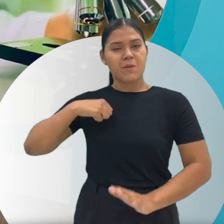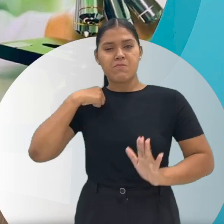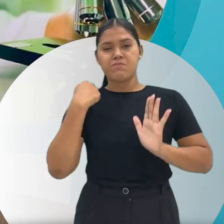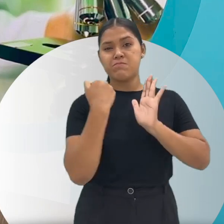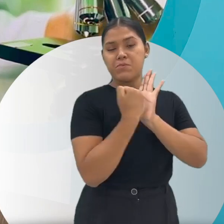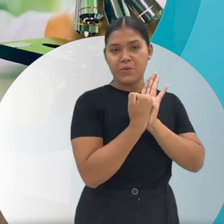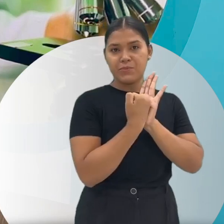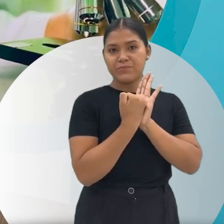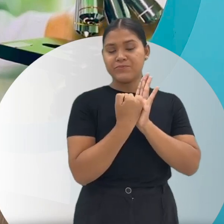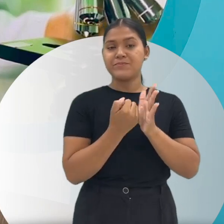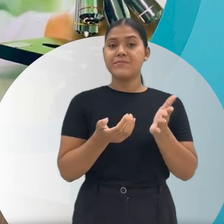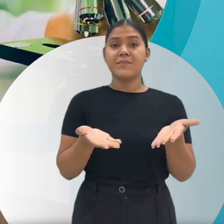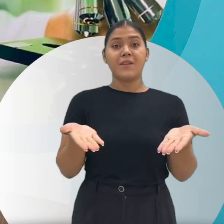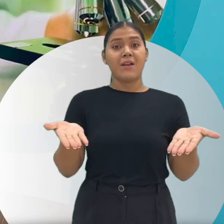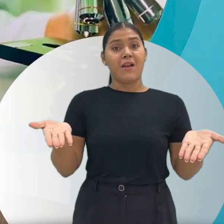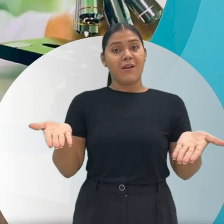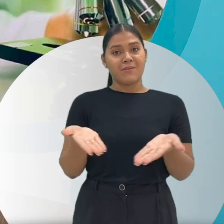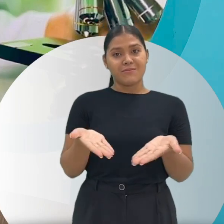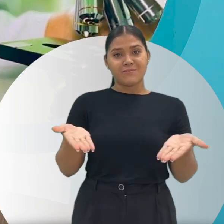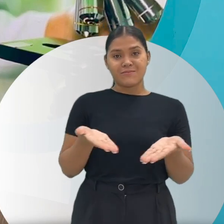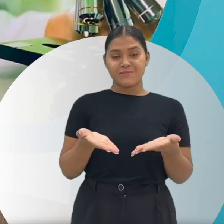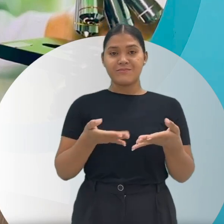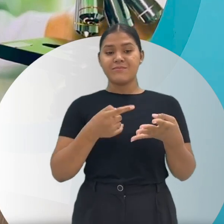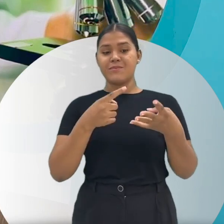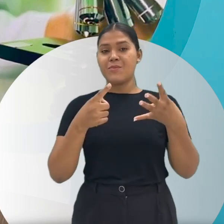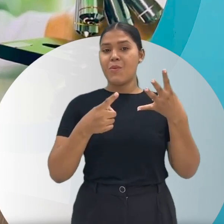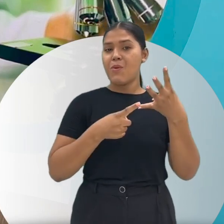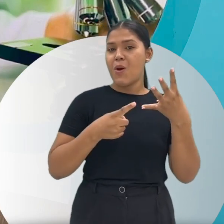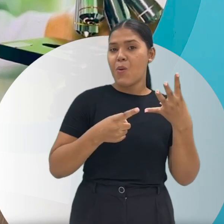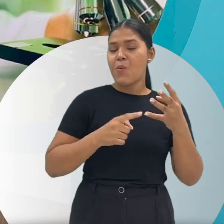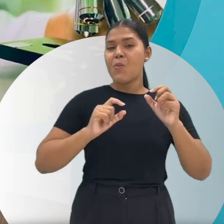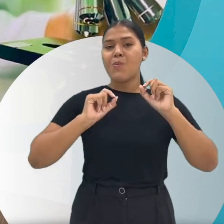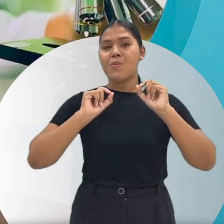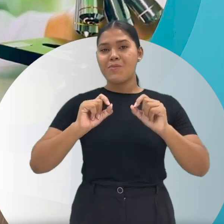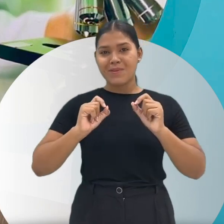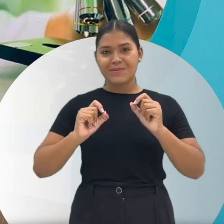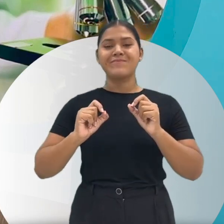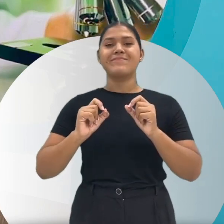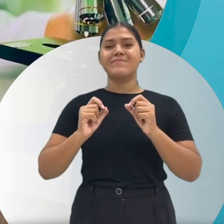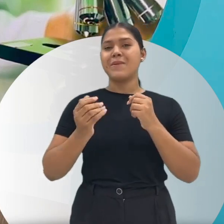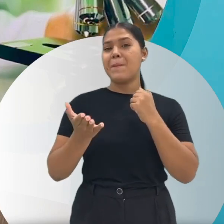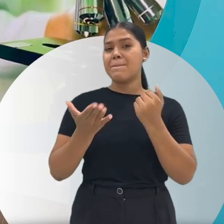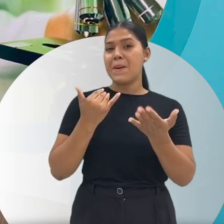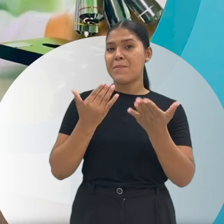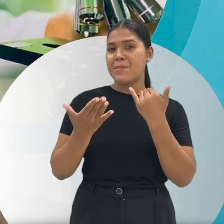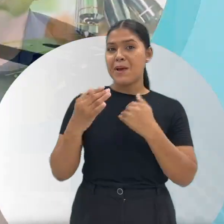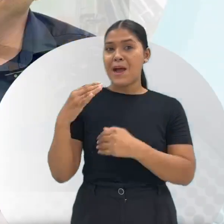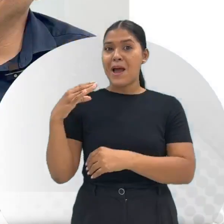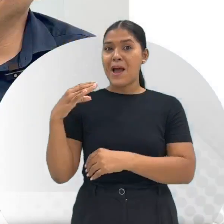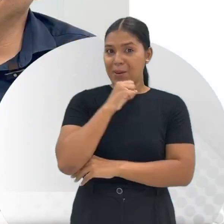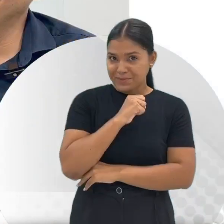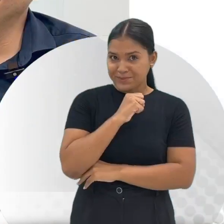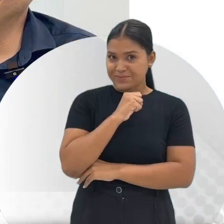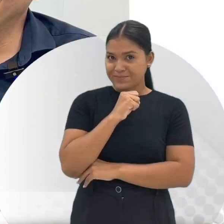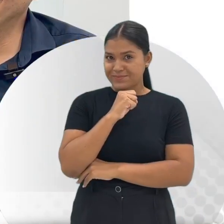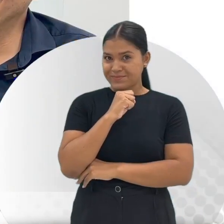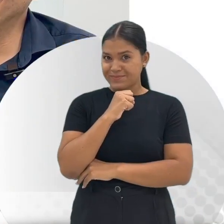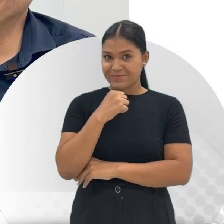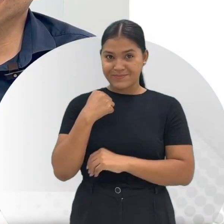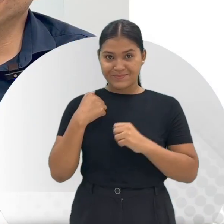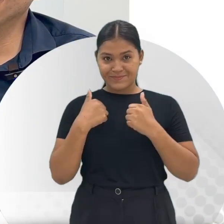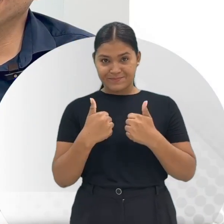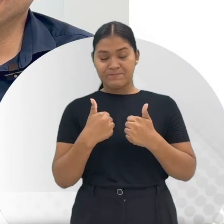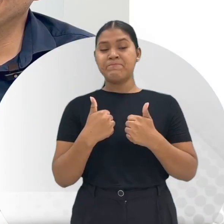E agora a gente vai para o nosso quarto bloco, que é o bate-bola, jogo rápido, né?